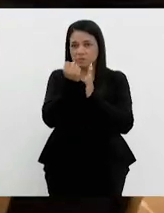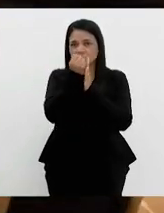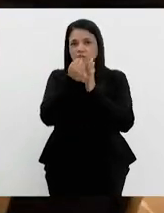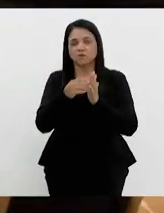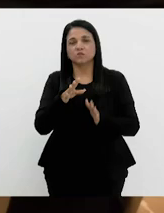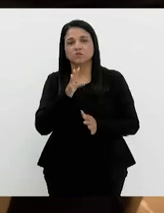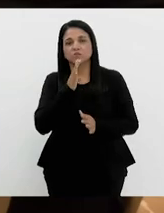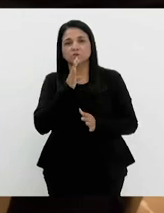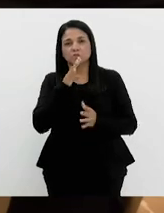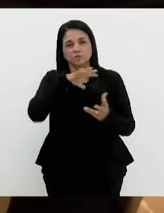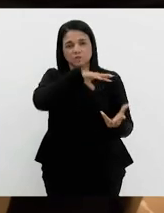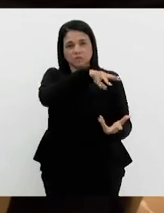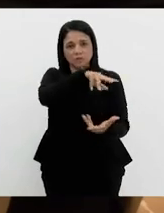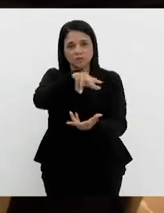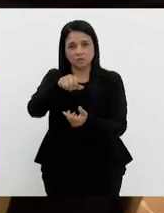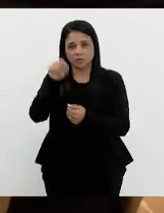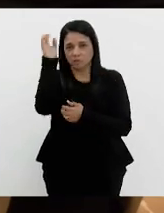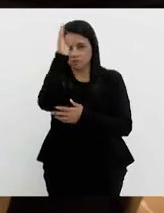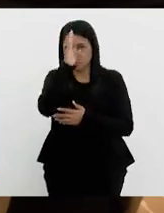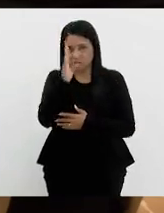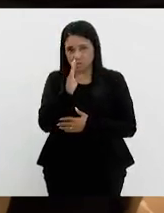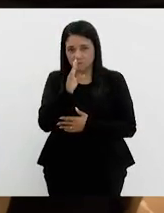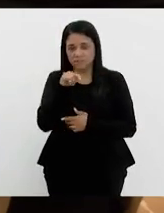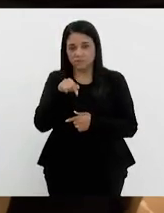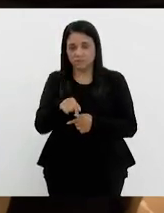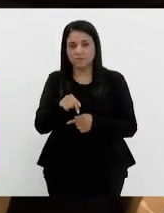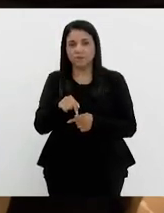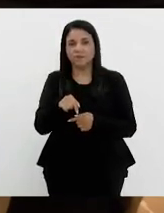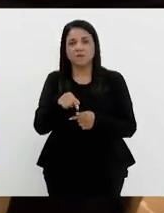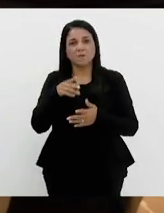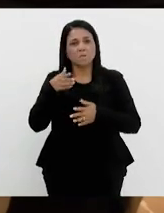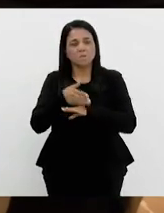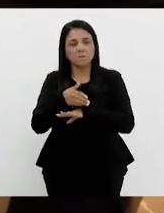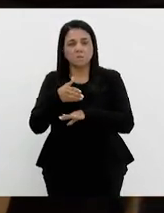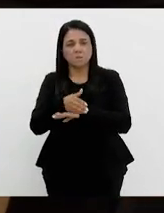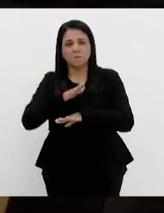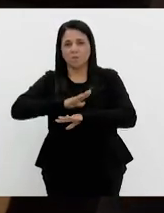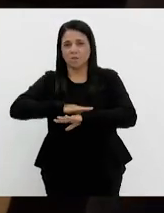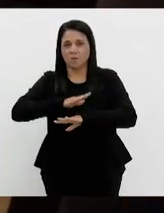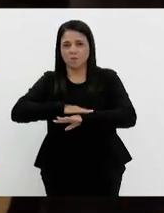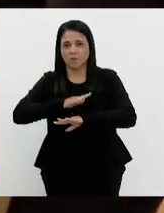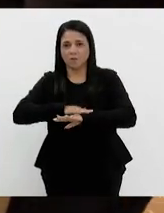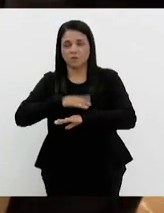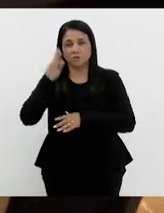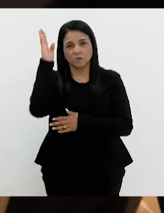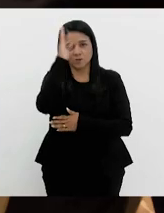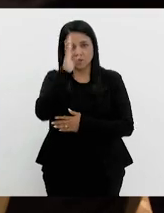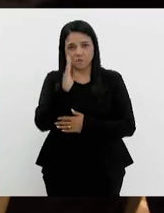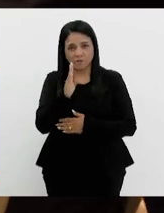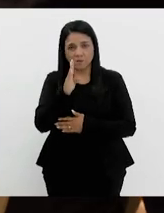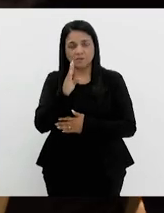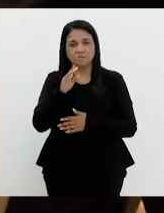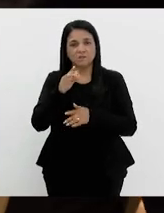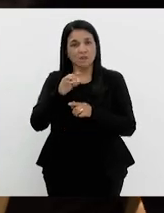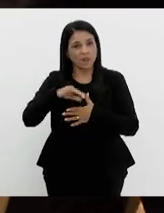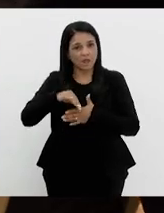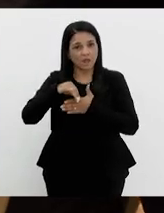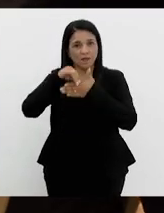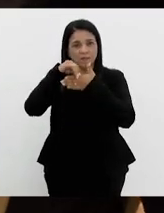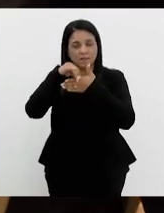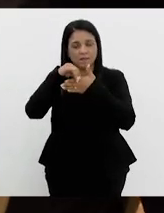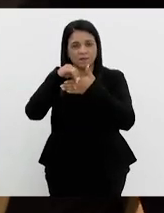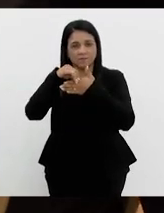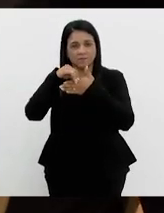internacional do Brasil temos que participar deste momento em que o nosso país assume a liderança do mais